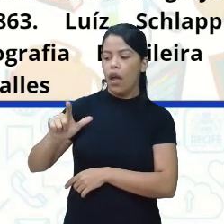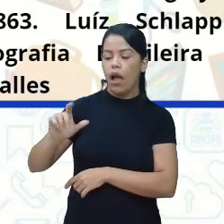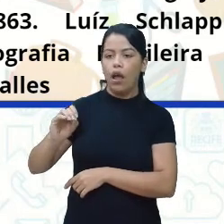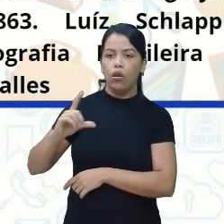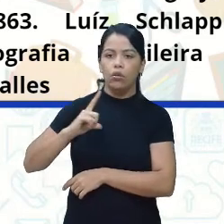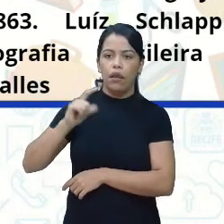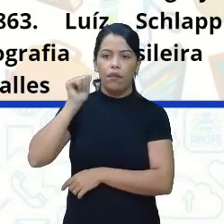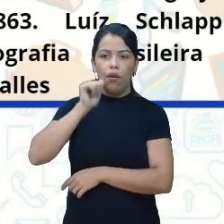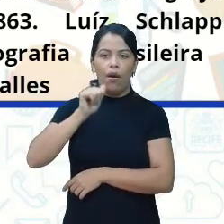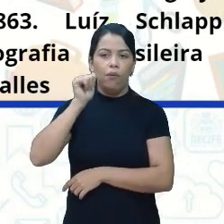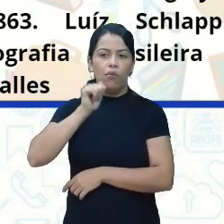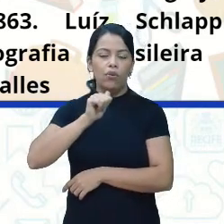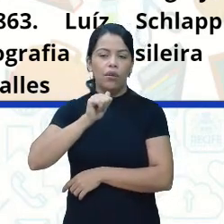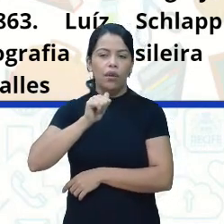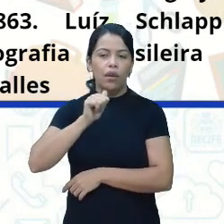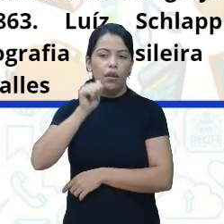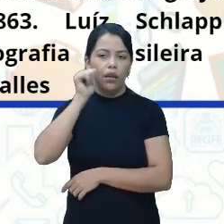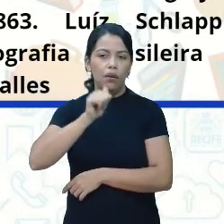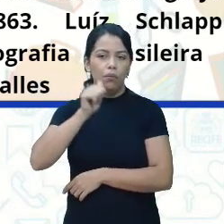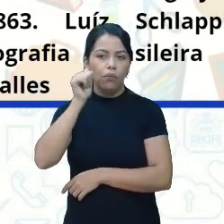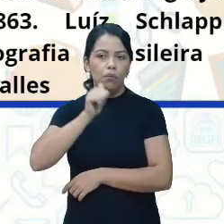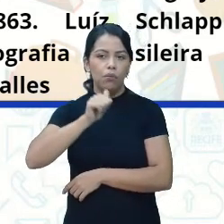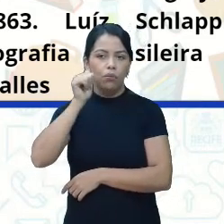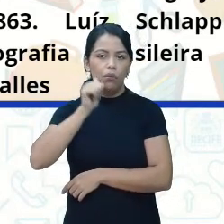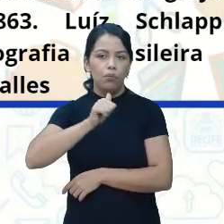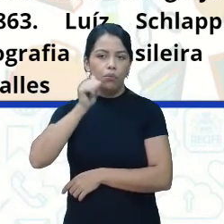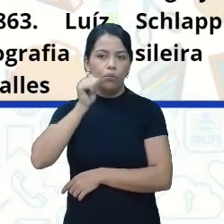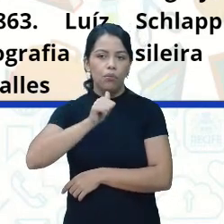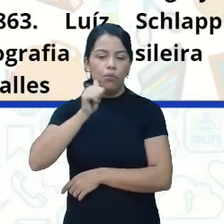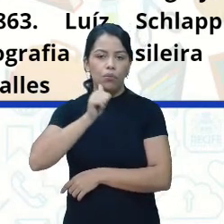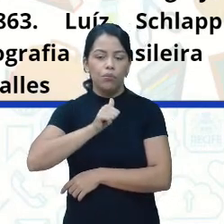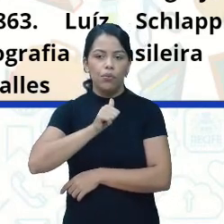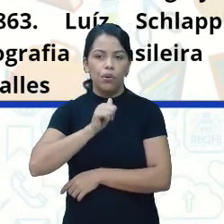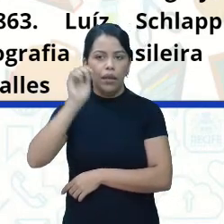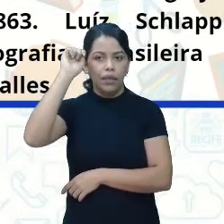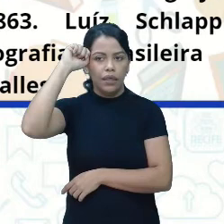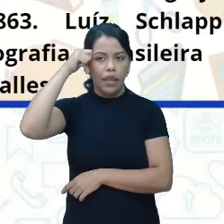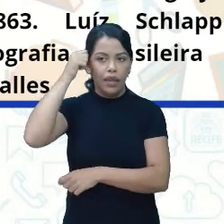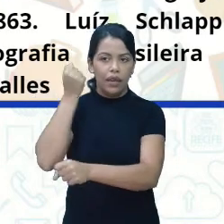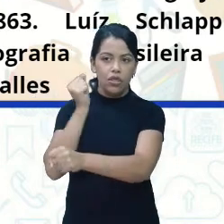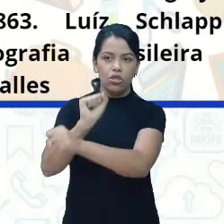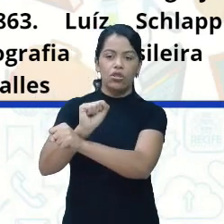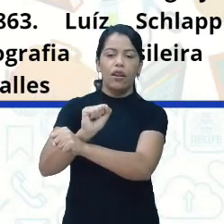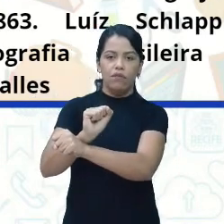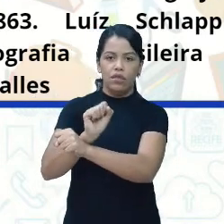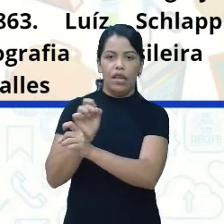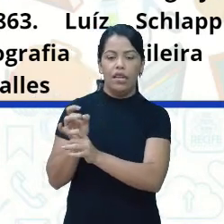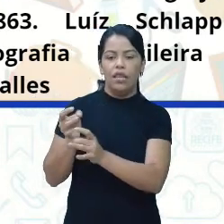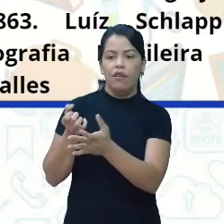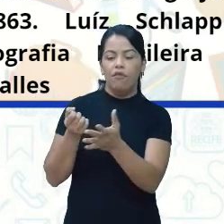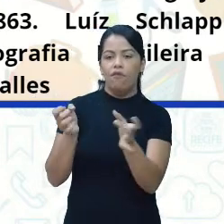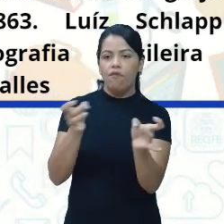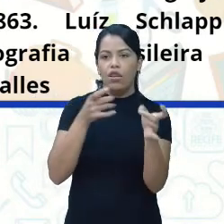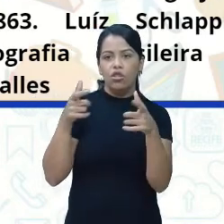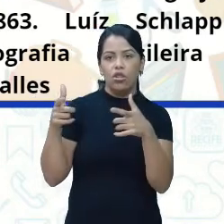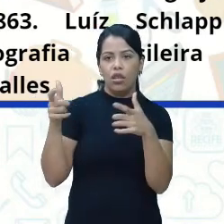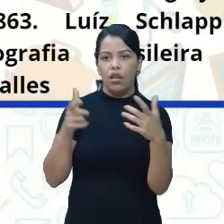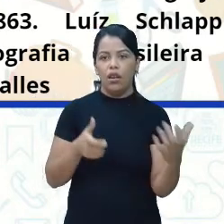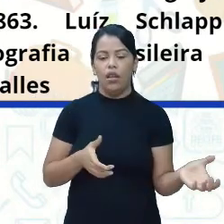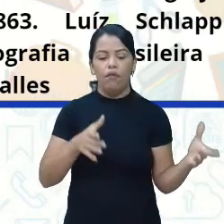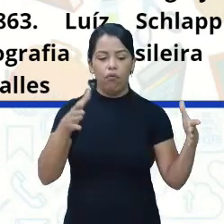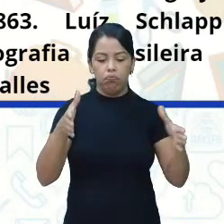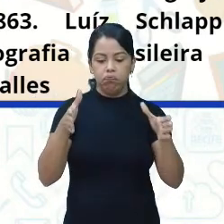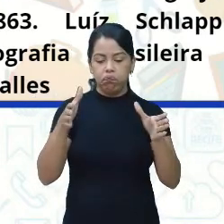outras atrás eram as vendedoras de tabuleiro, né? Por tabuleiro, essas eram ou chamadas escravas de ganho, né?